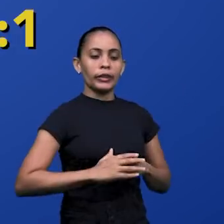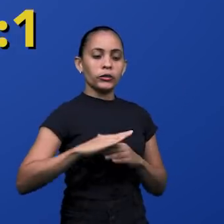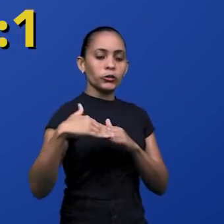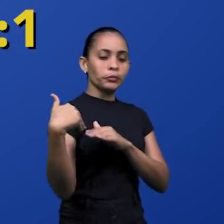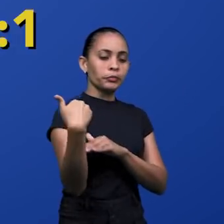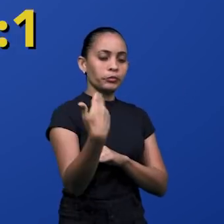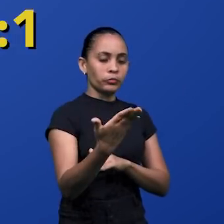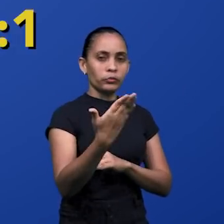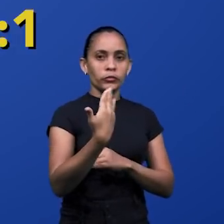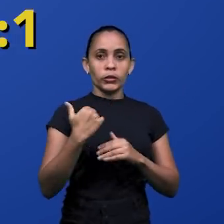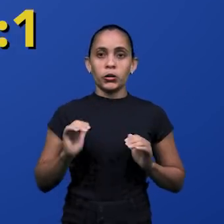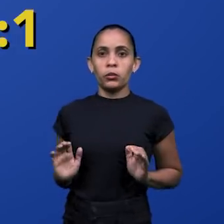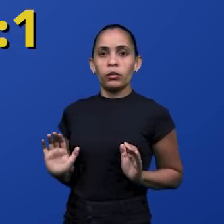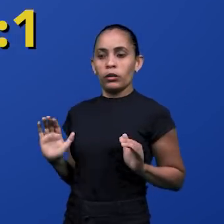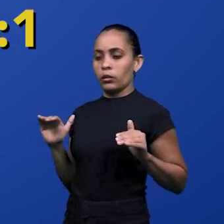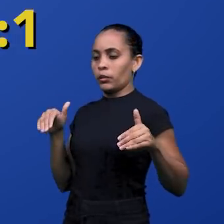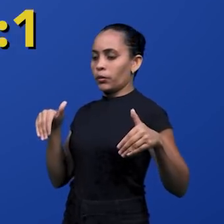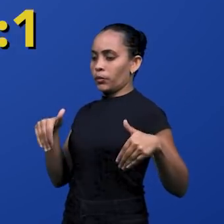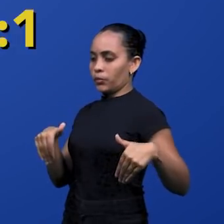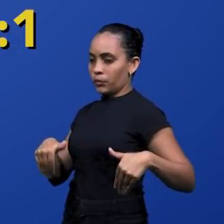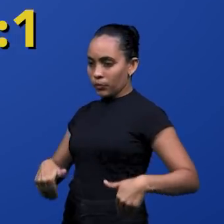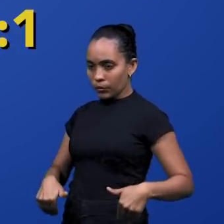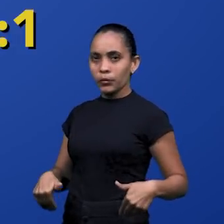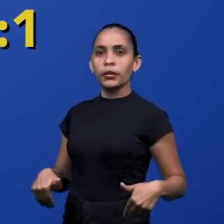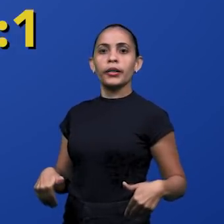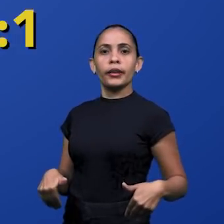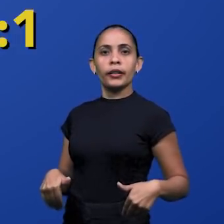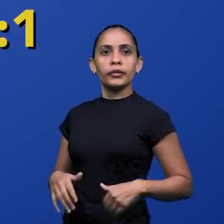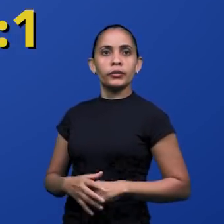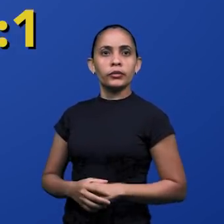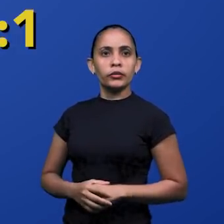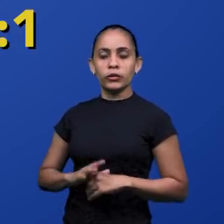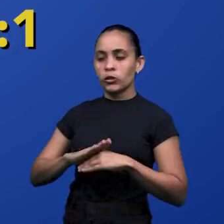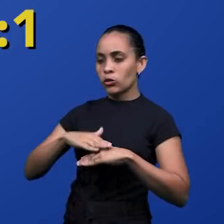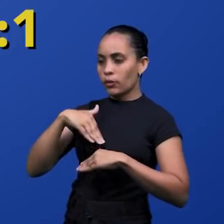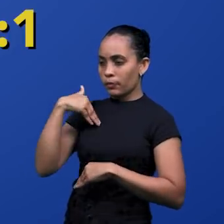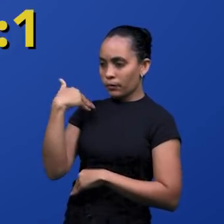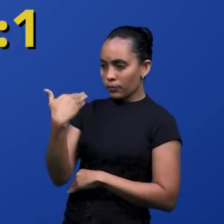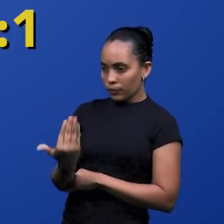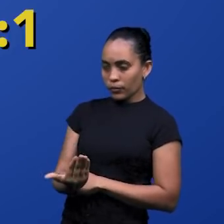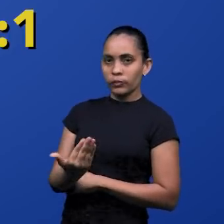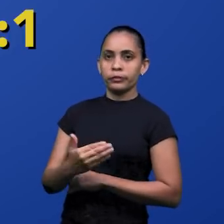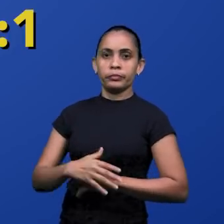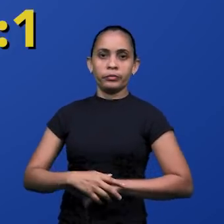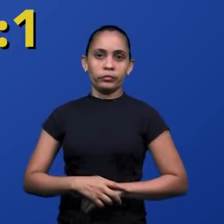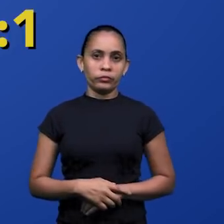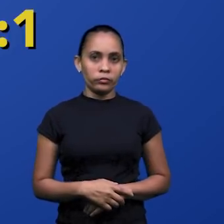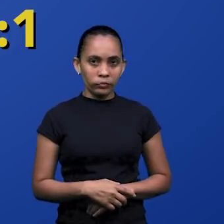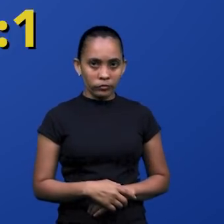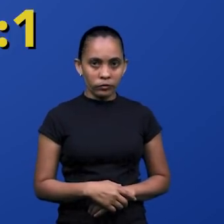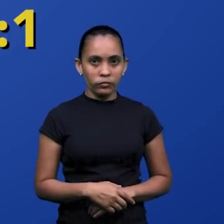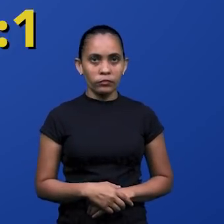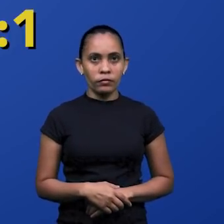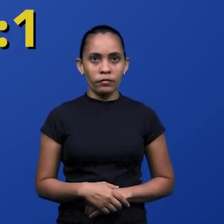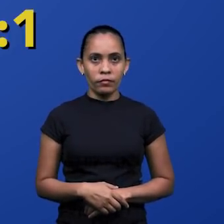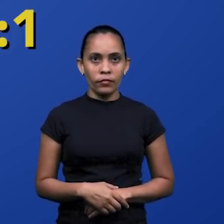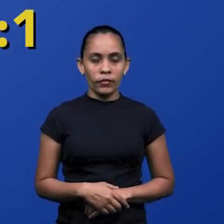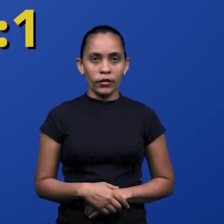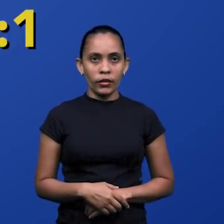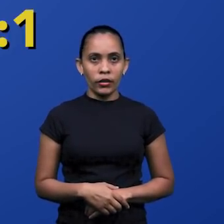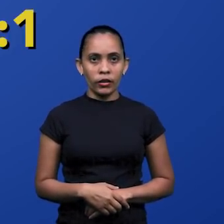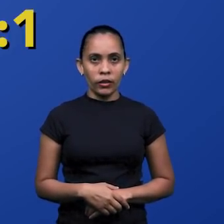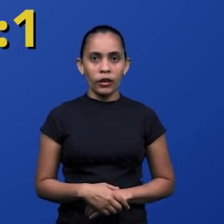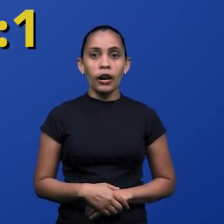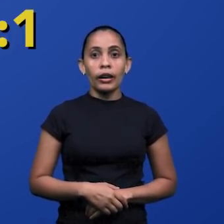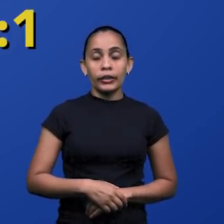rei, e o rei estava assentado sobre o seu trono real na casa real, de frente à porta do aposento. Então, graças